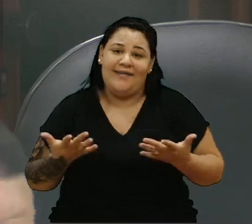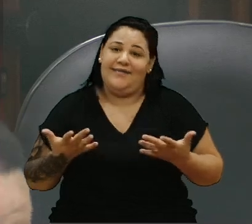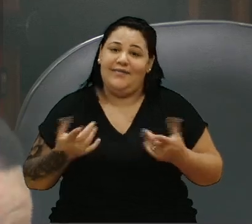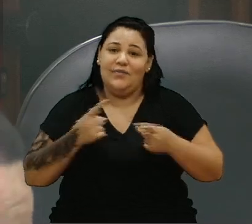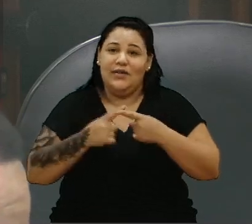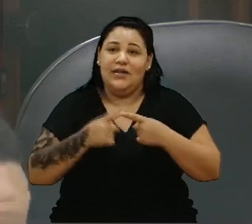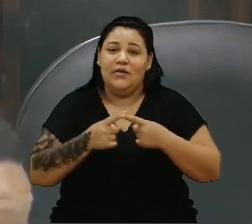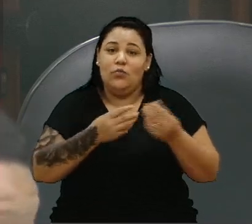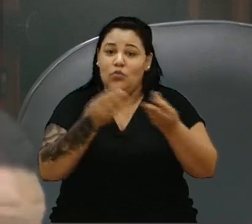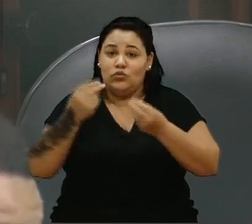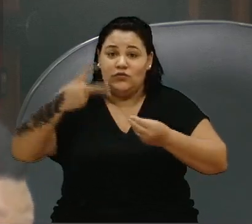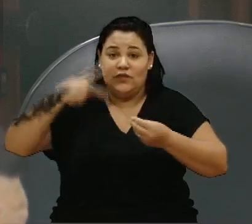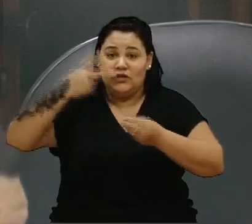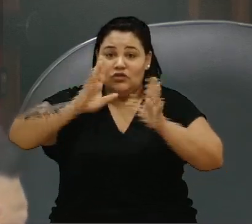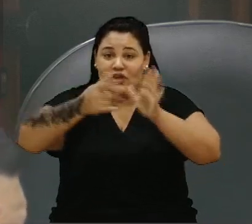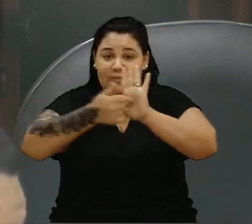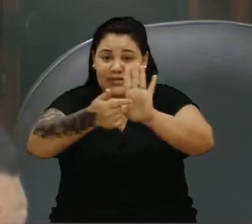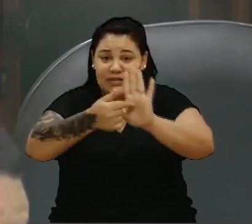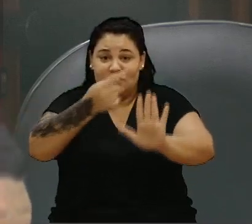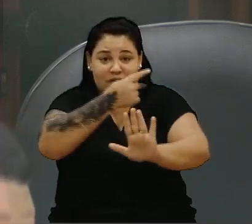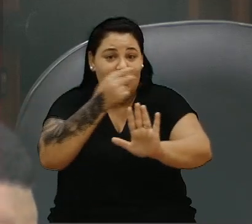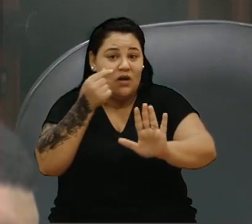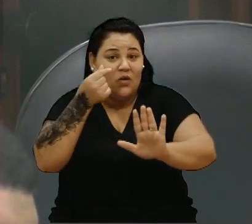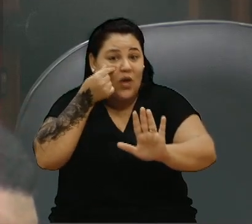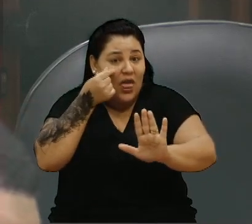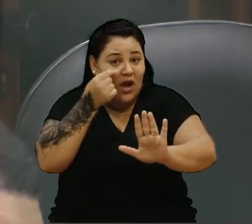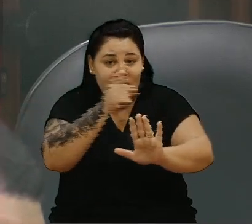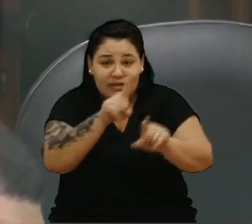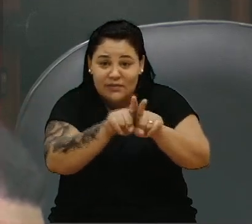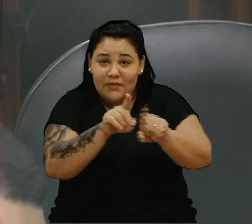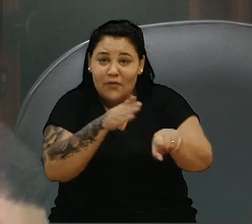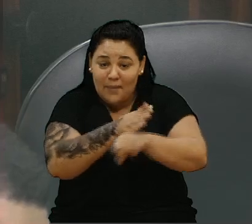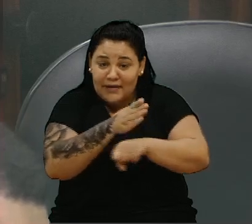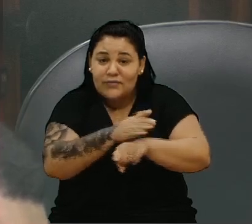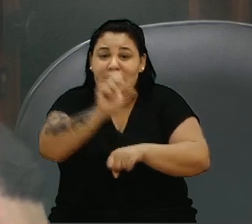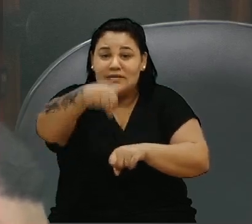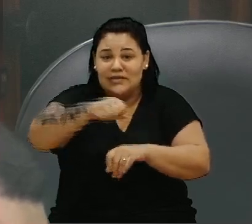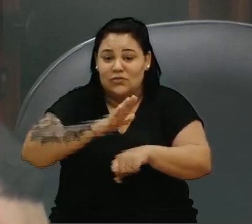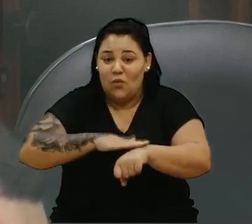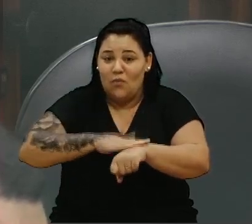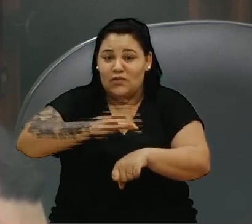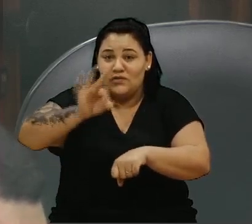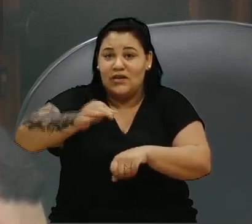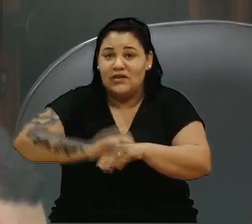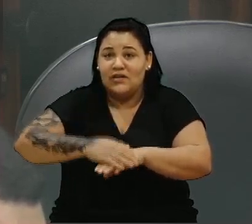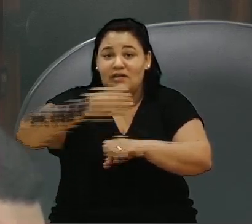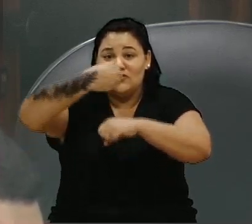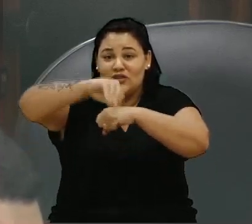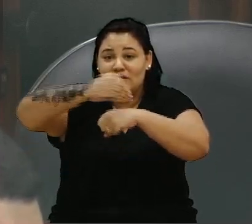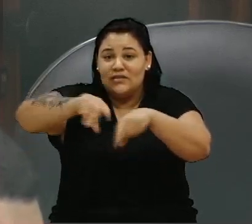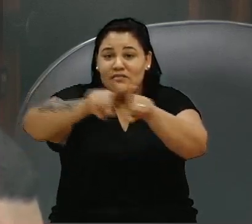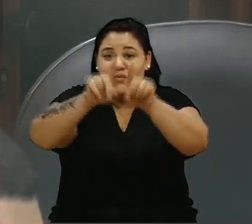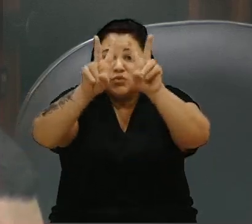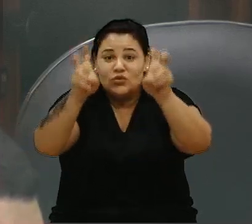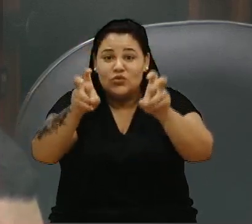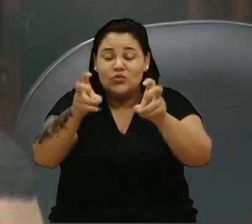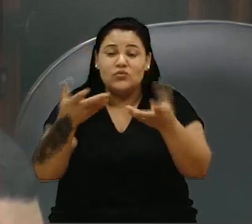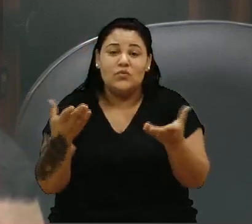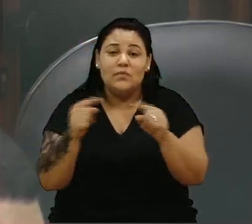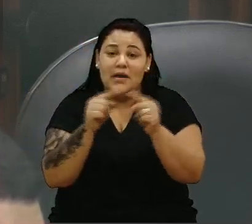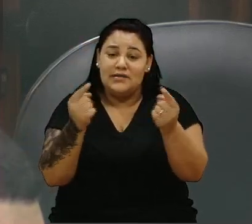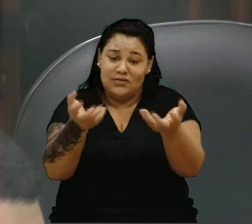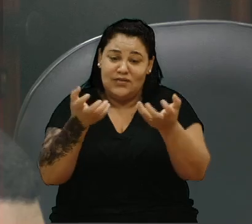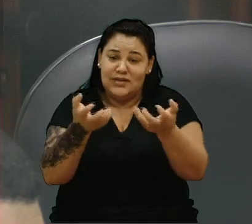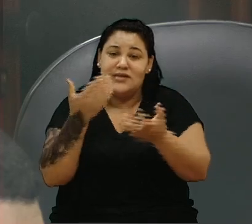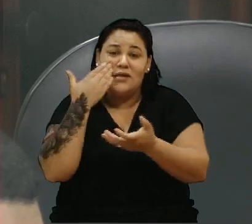vereadores aqui apresentaram, e vereador Eloy, estarei participando sim nos momentos oportunos, estaremos trazendo proposições sobre o tema, mas eu gostaria também